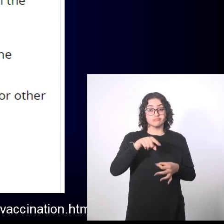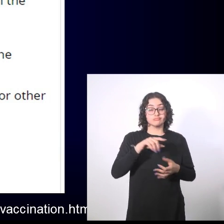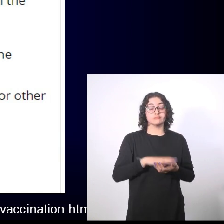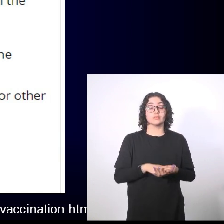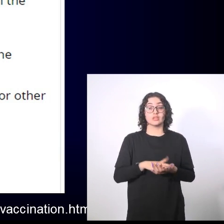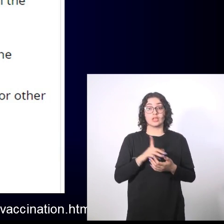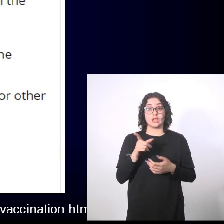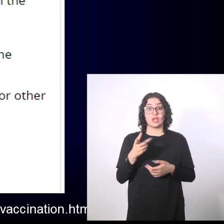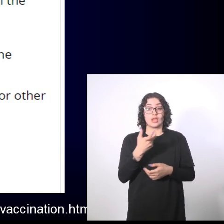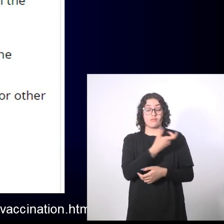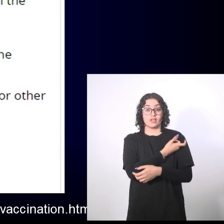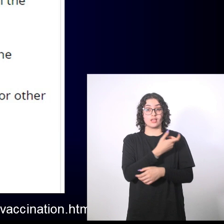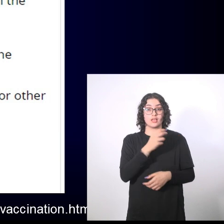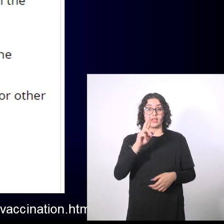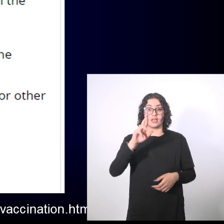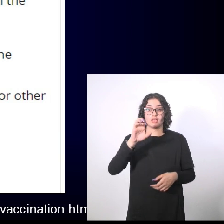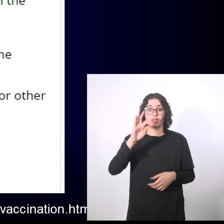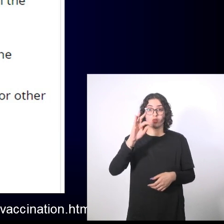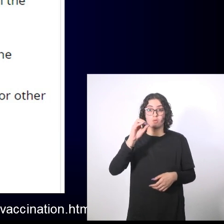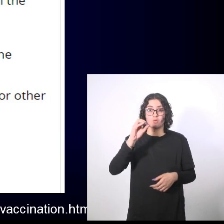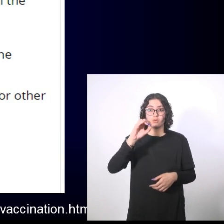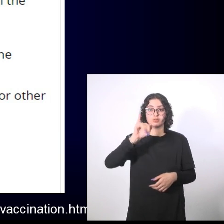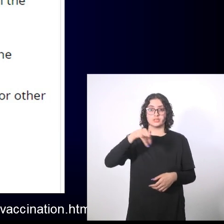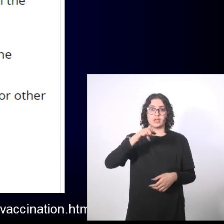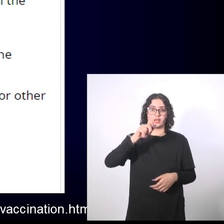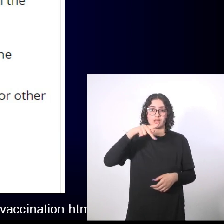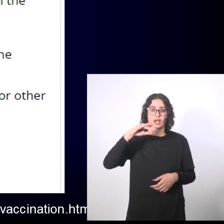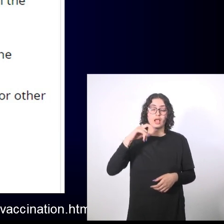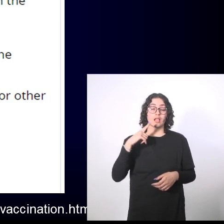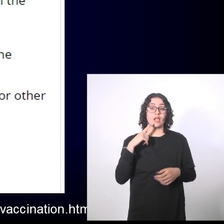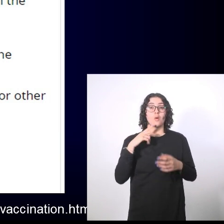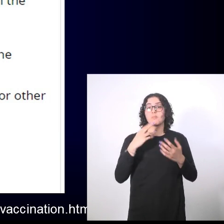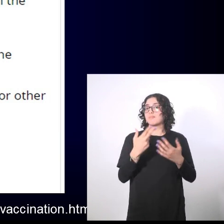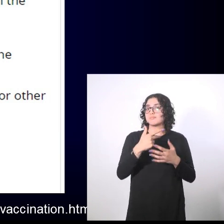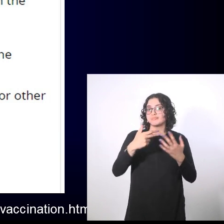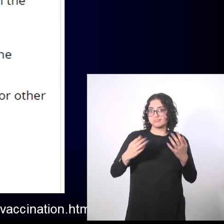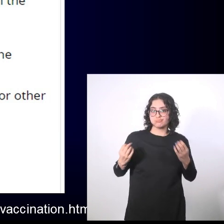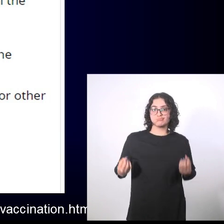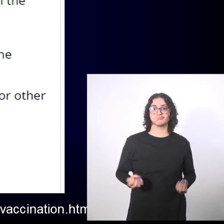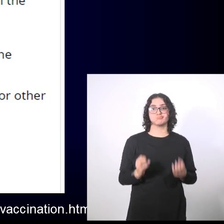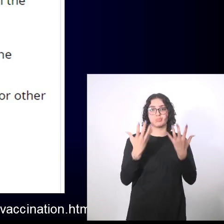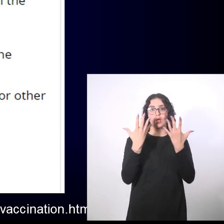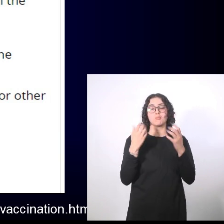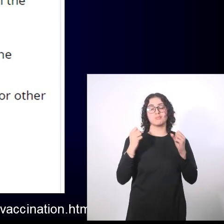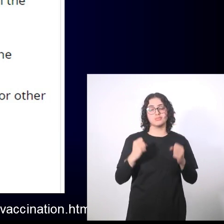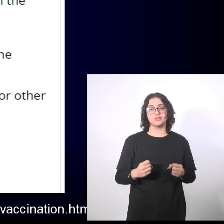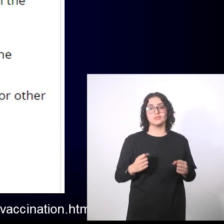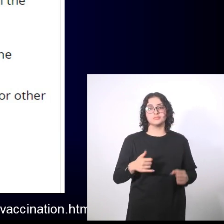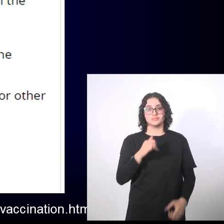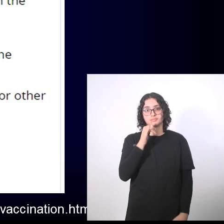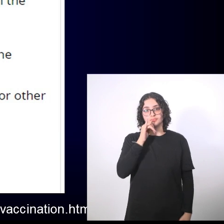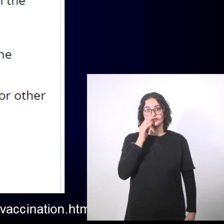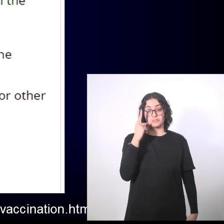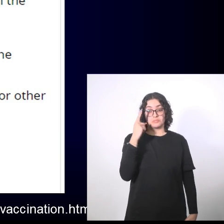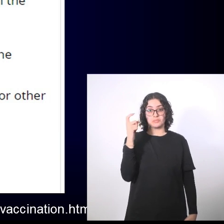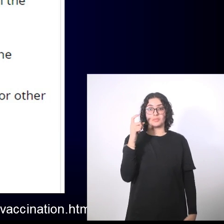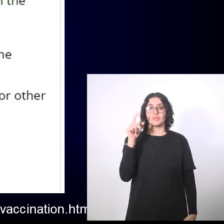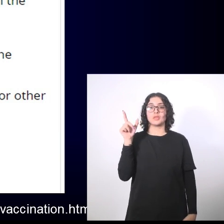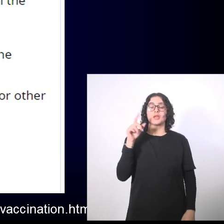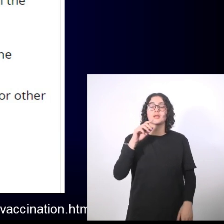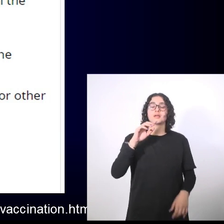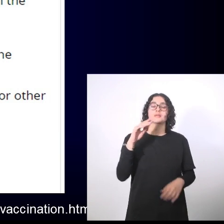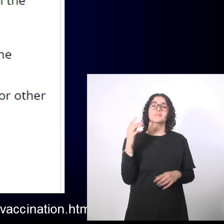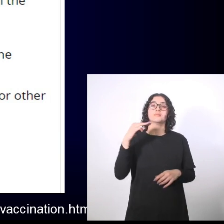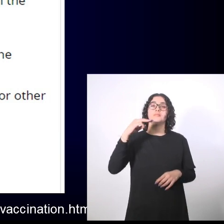É uma vacina reatogênica, ela tem eventos adversos. Para que se tenha uma ideia, por exemplo, a